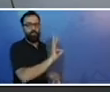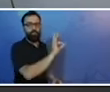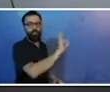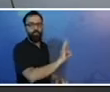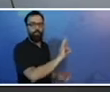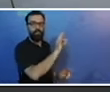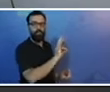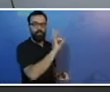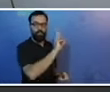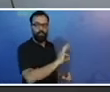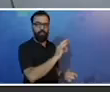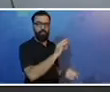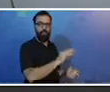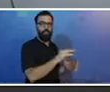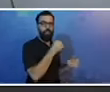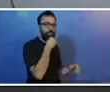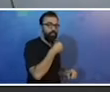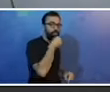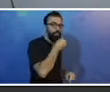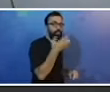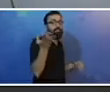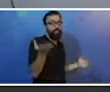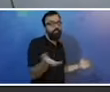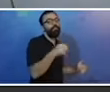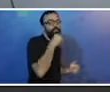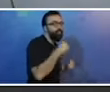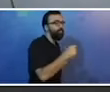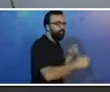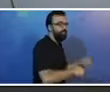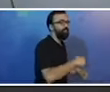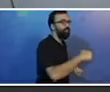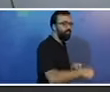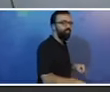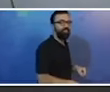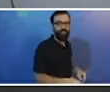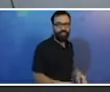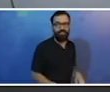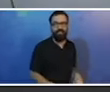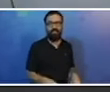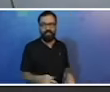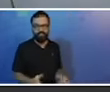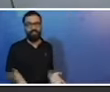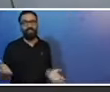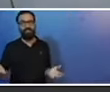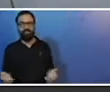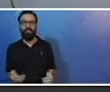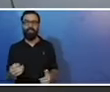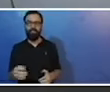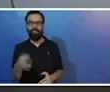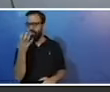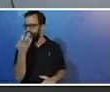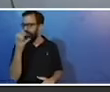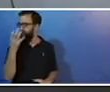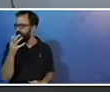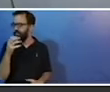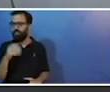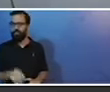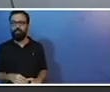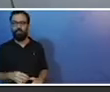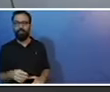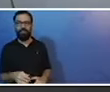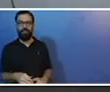mosca a mosca na velha e a velha fia muito bem vamos lá estava o cachorro no seu